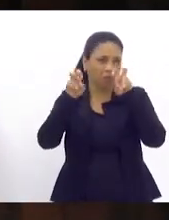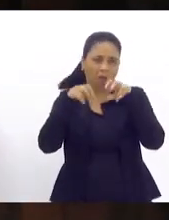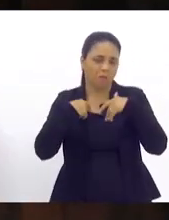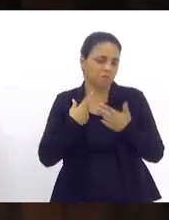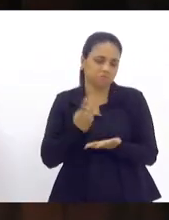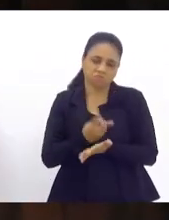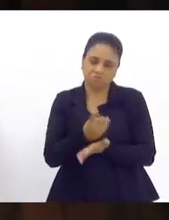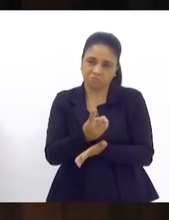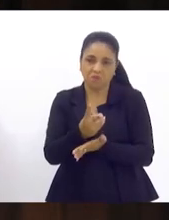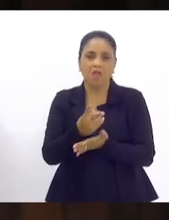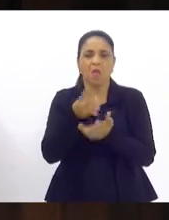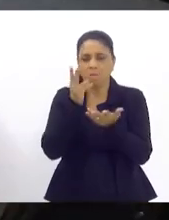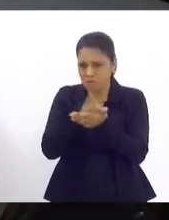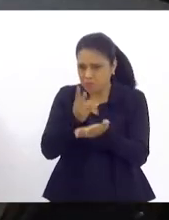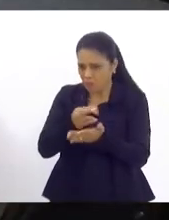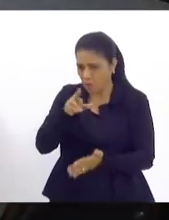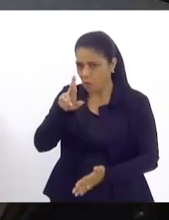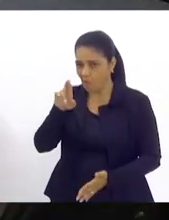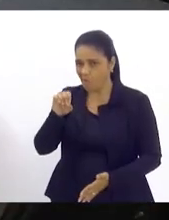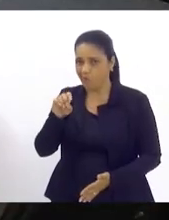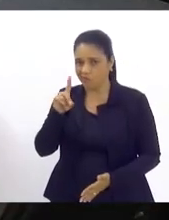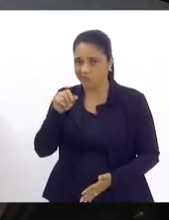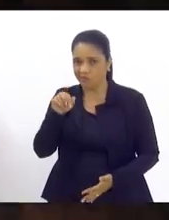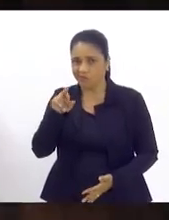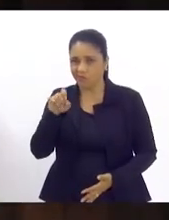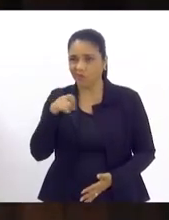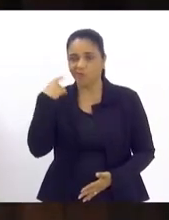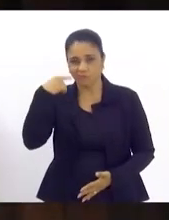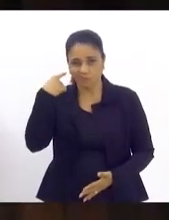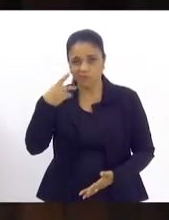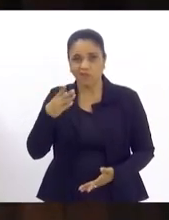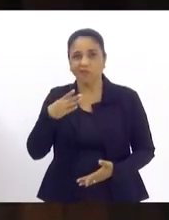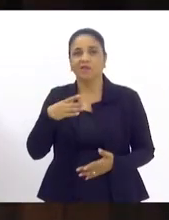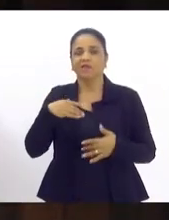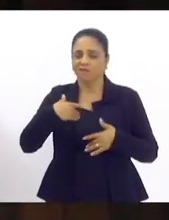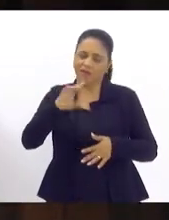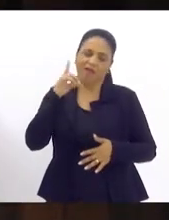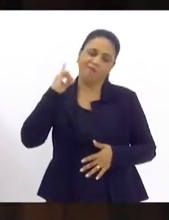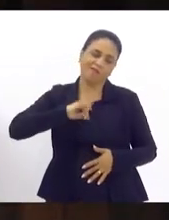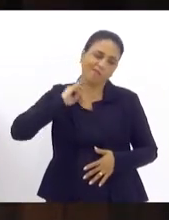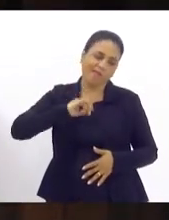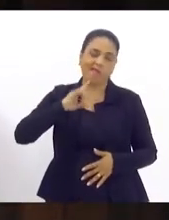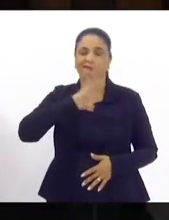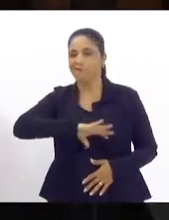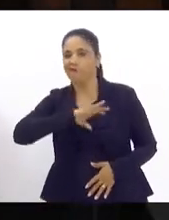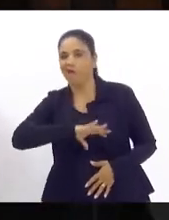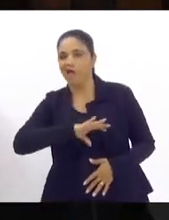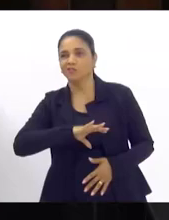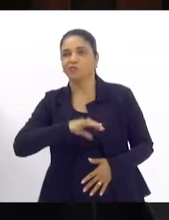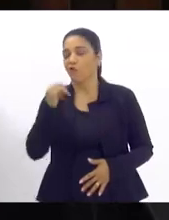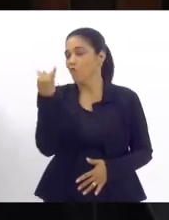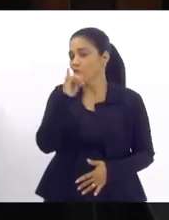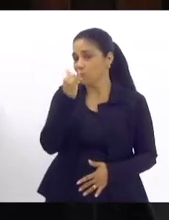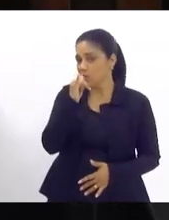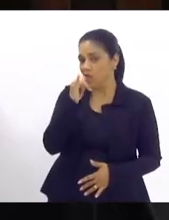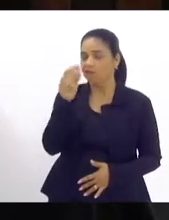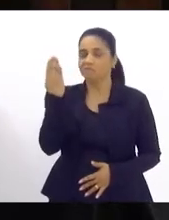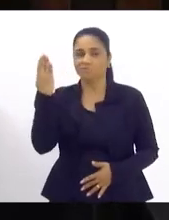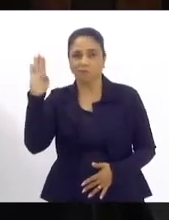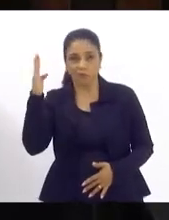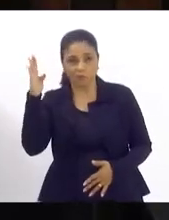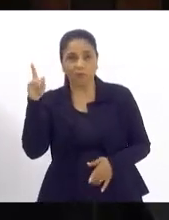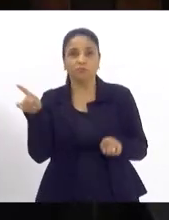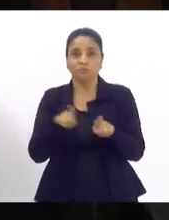discutir esse tema também, não é isso? Ah, não? Então tá bom. Então vai do Flamengo, vai do Vasco, vai lá. No Fluminense e no Botafogo também, que inclusive